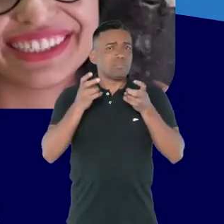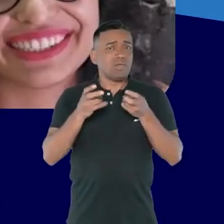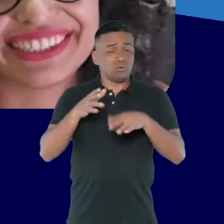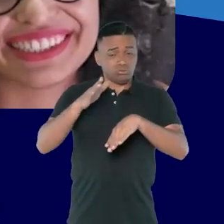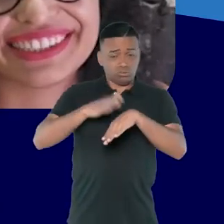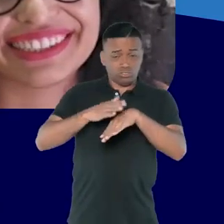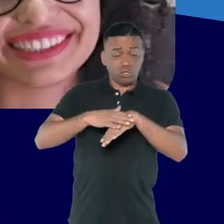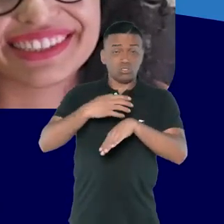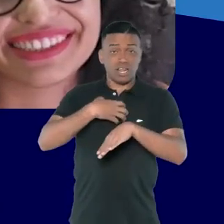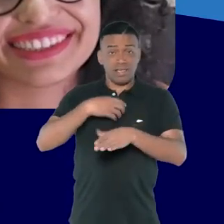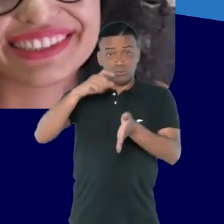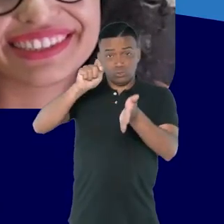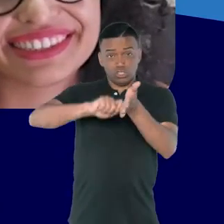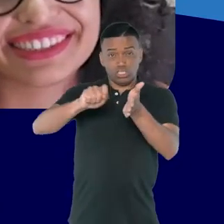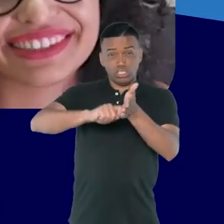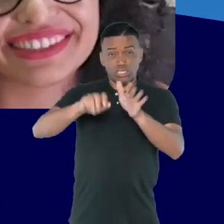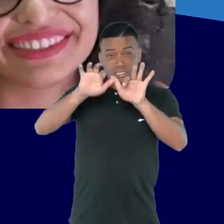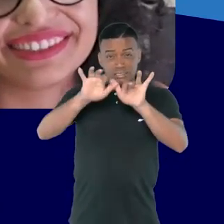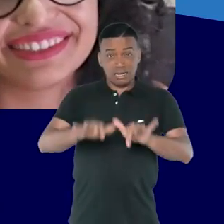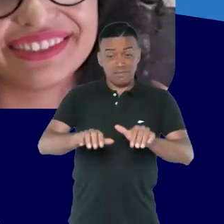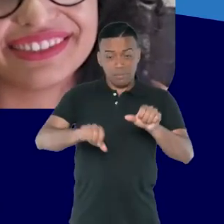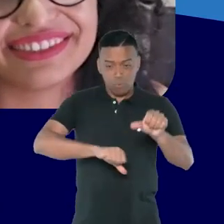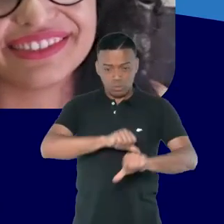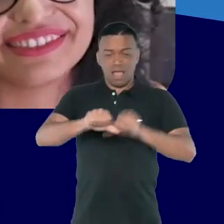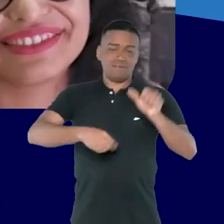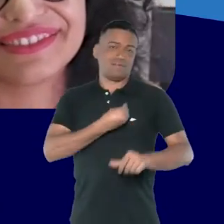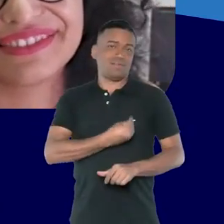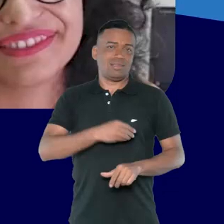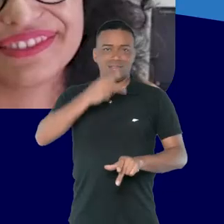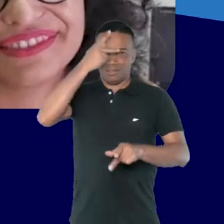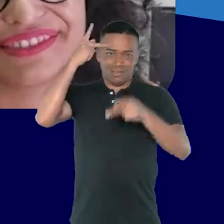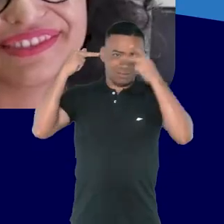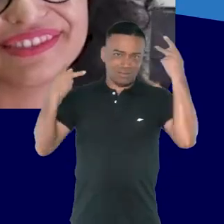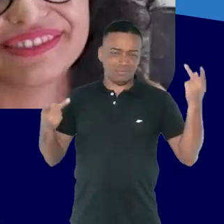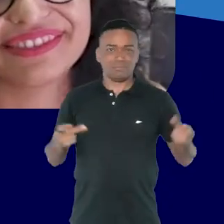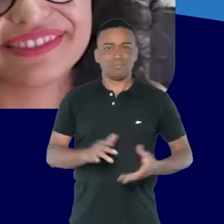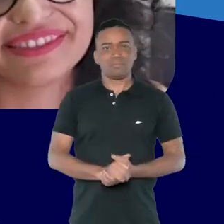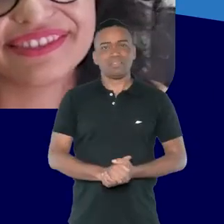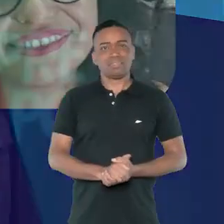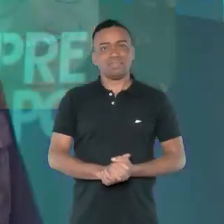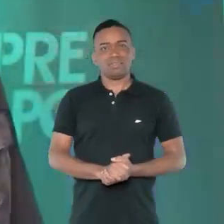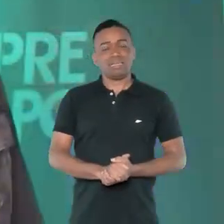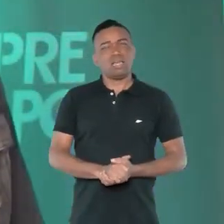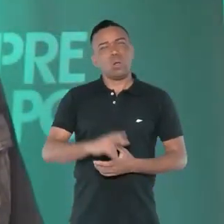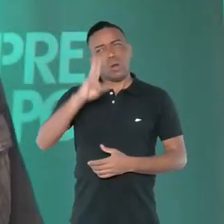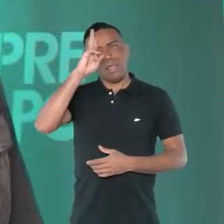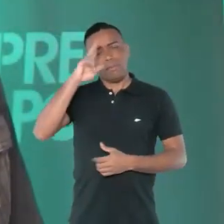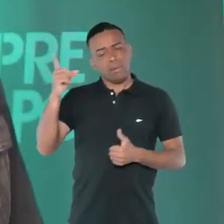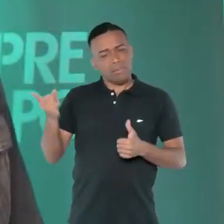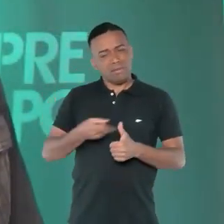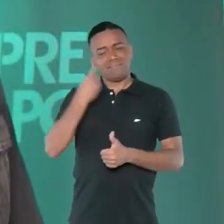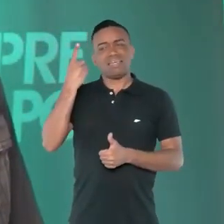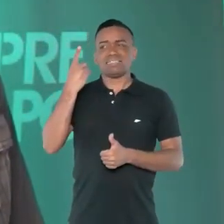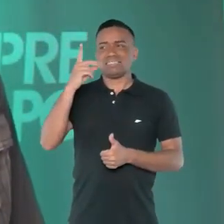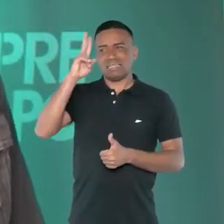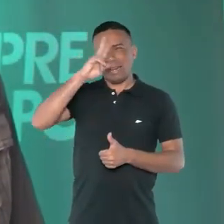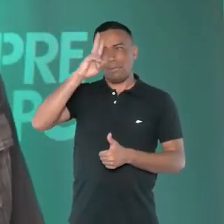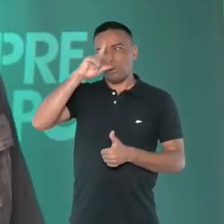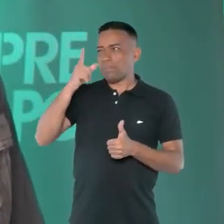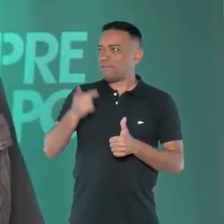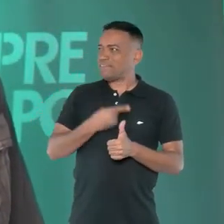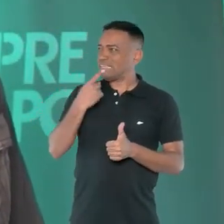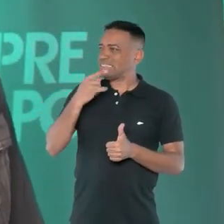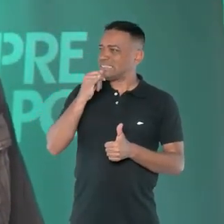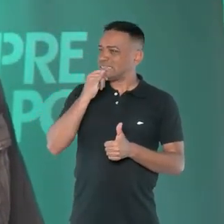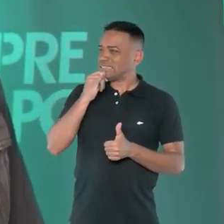que você se deu conta, né, de que a sua escrita, ela é transformadora? Eu